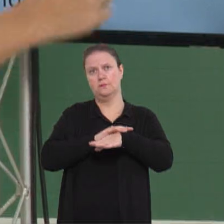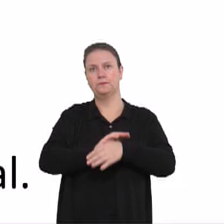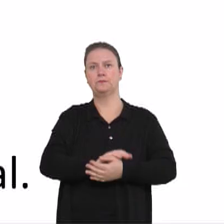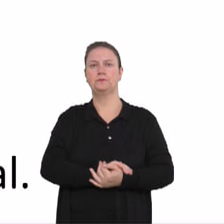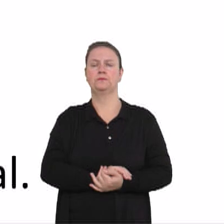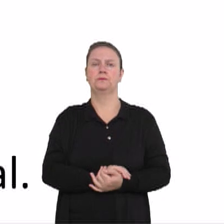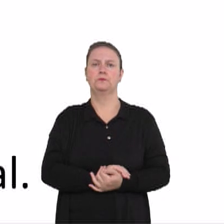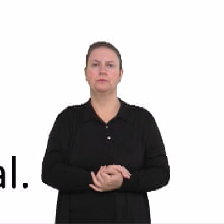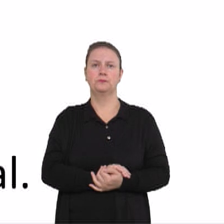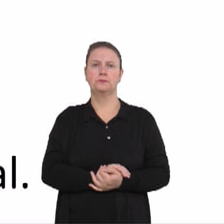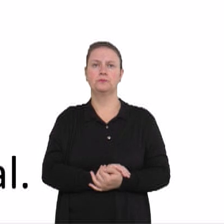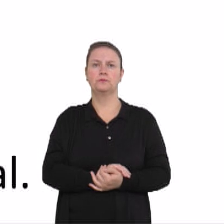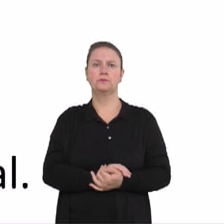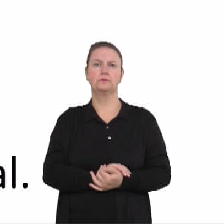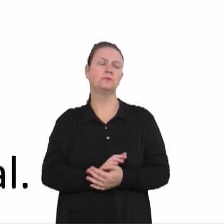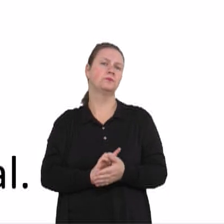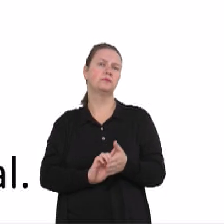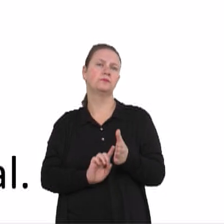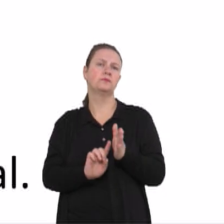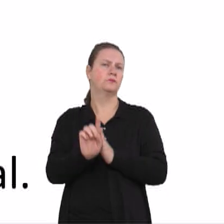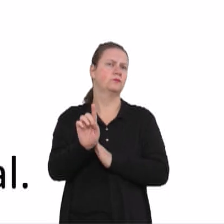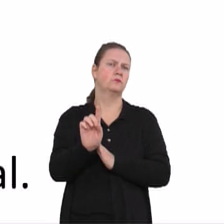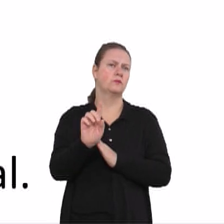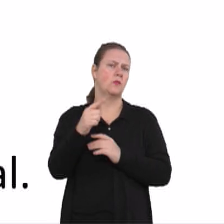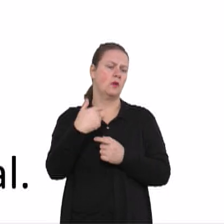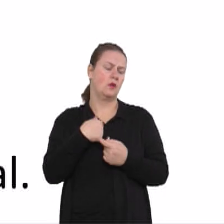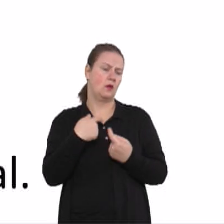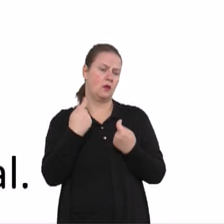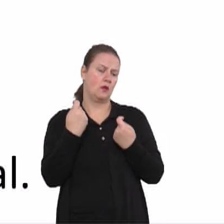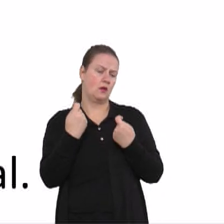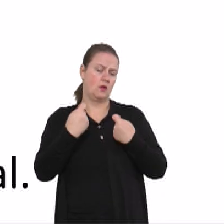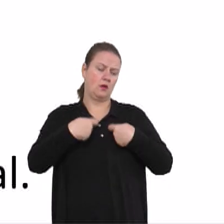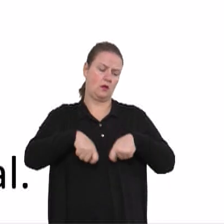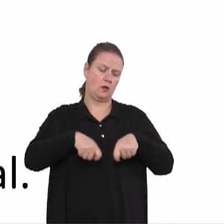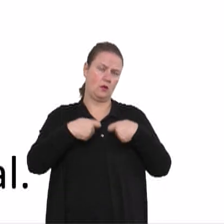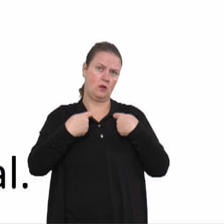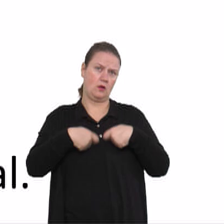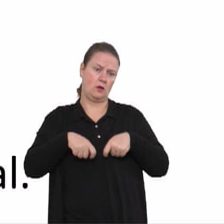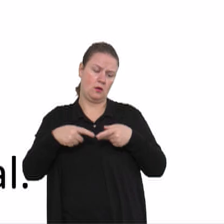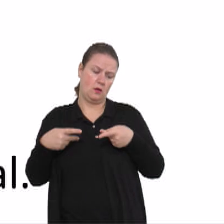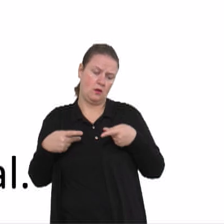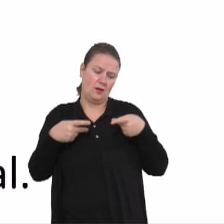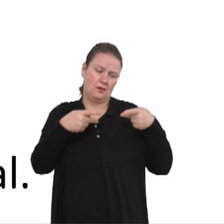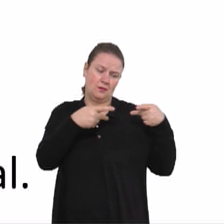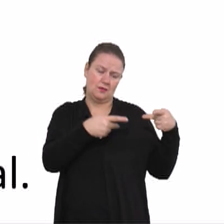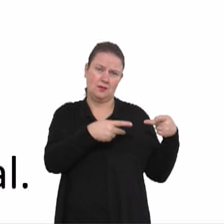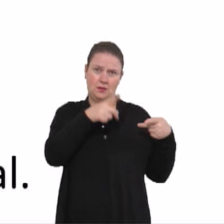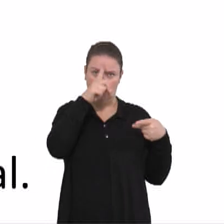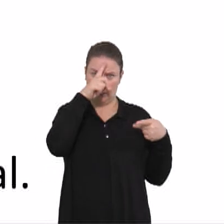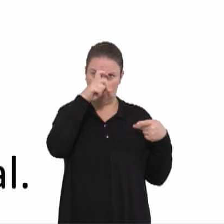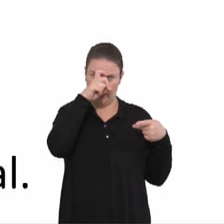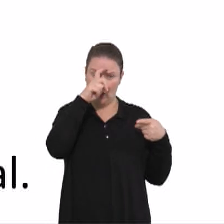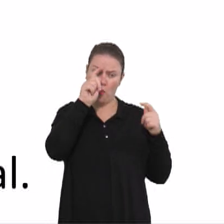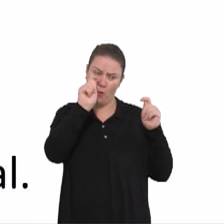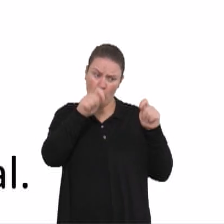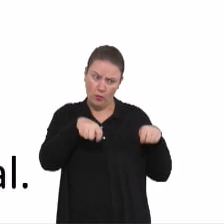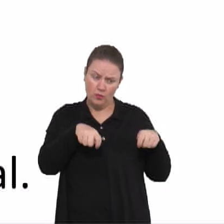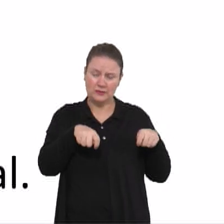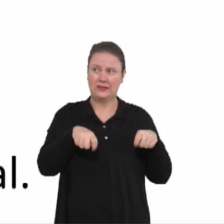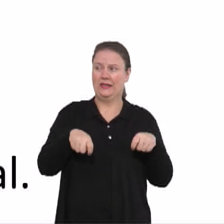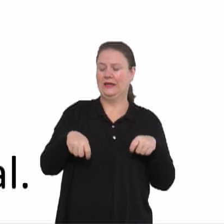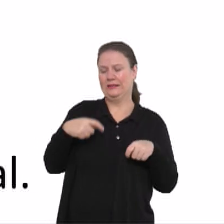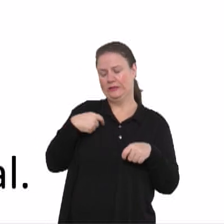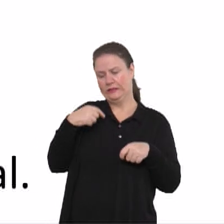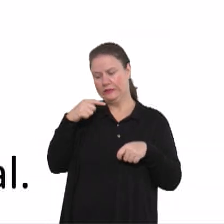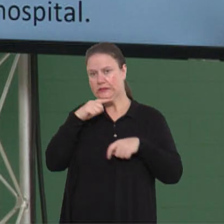reception interrogação zinha ele eu deveria visitá-lo no hospital às vezes a gente fica pensando a pessoa tá doente